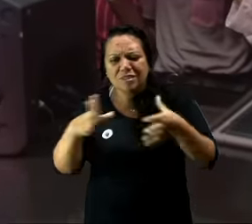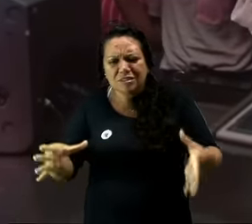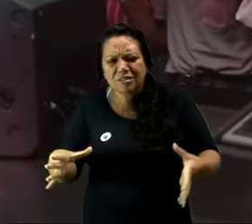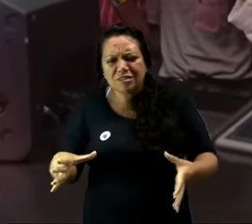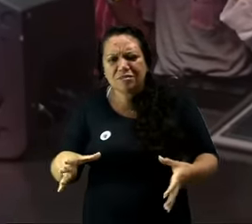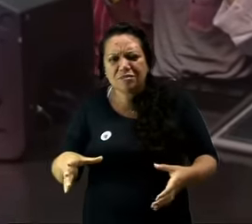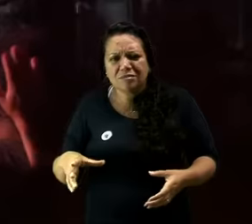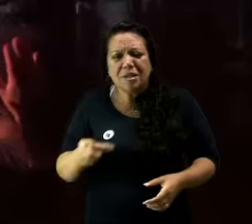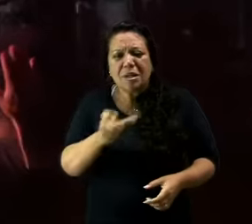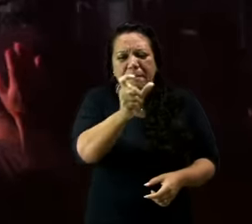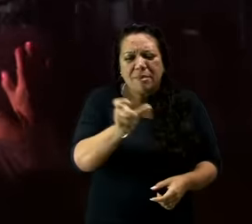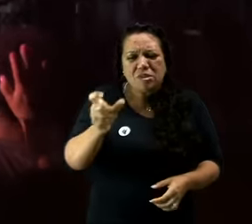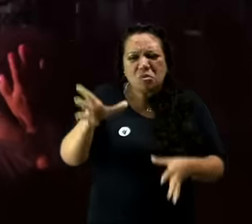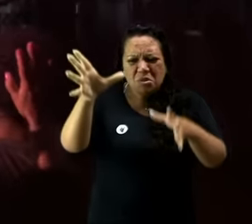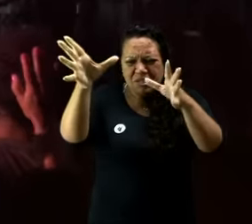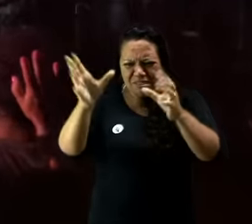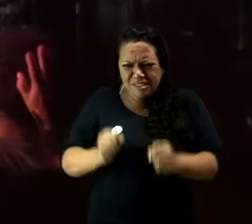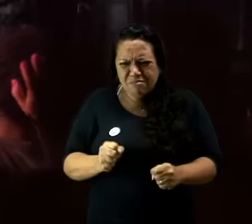palavra.